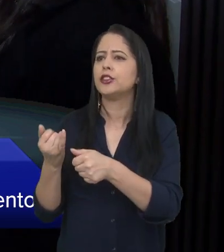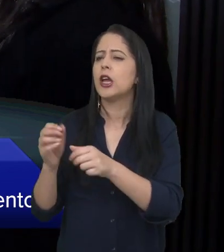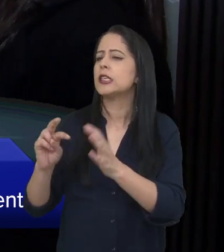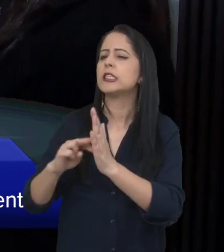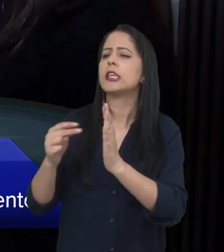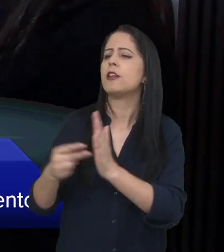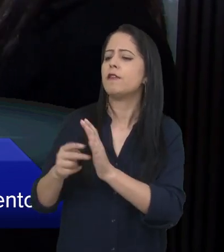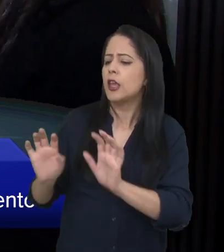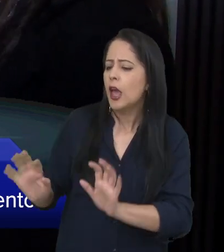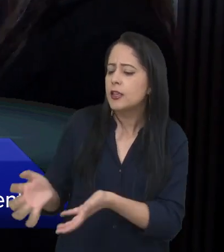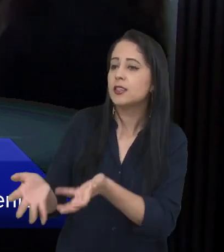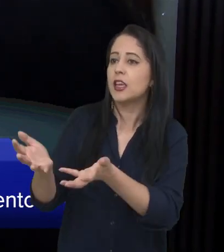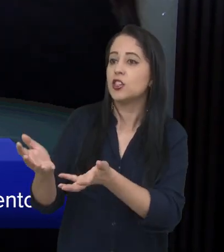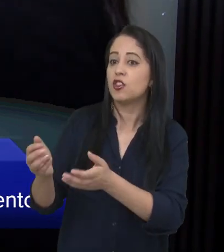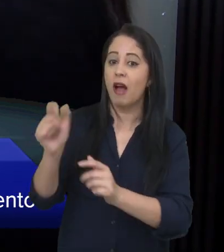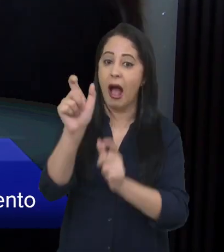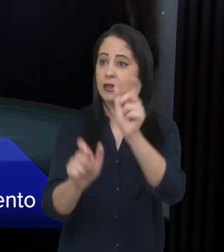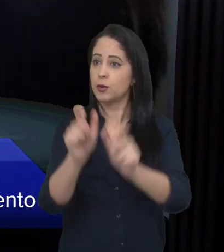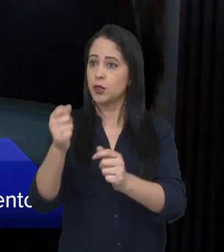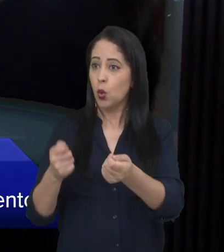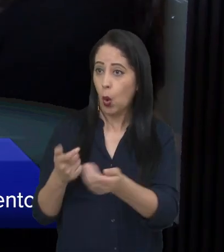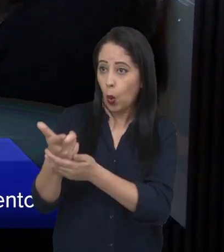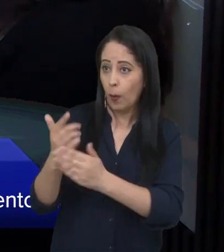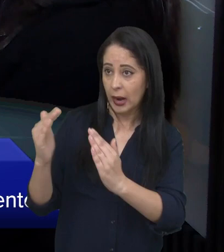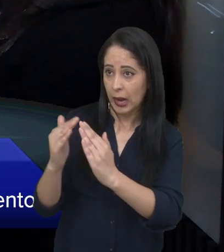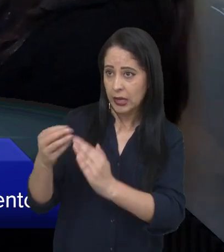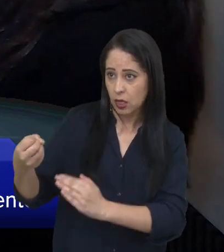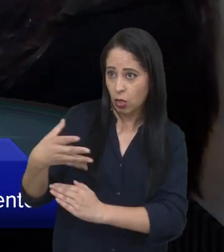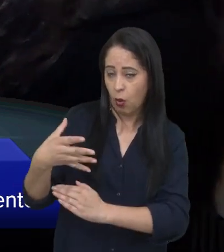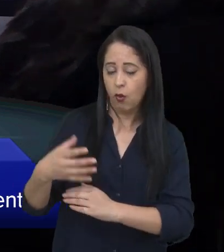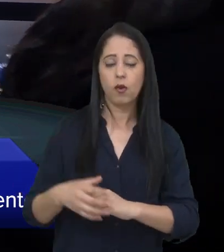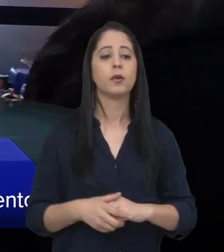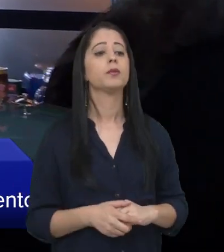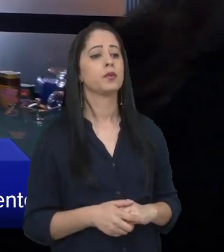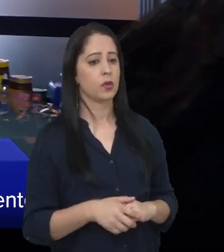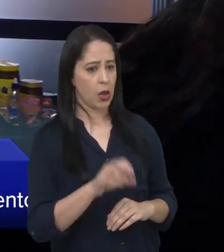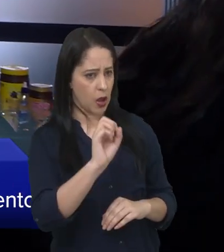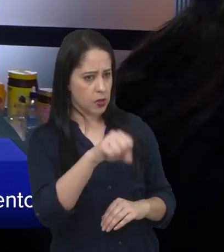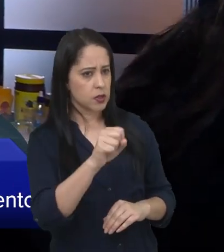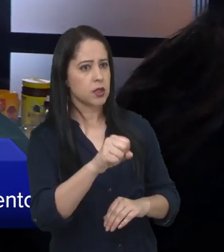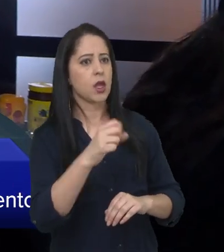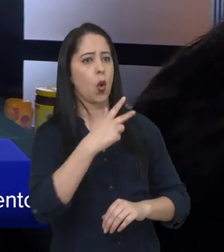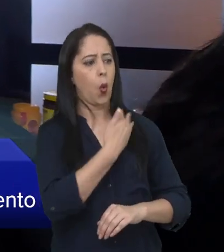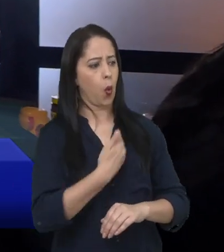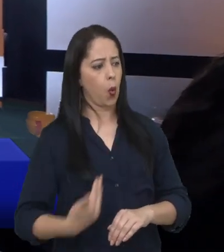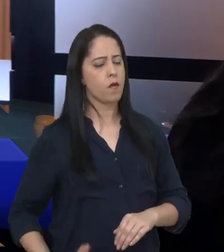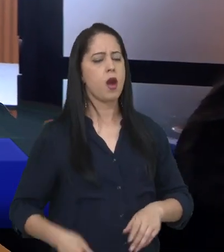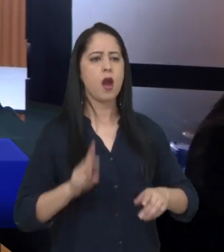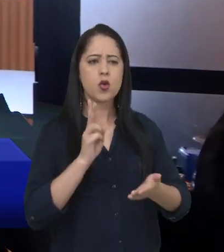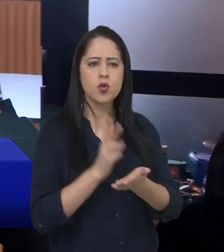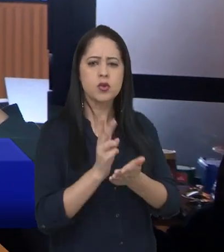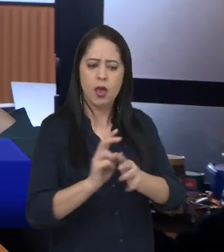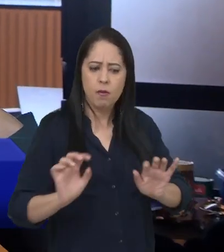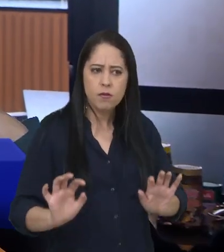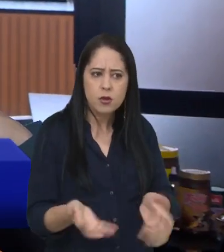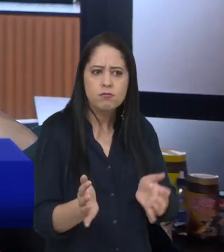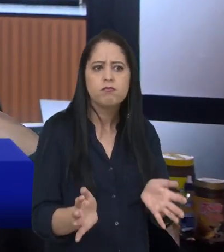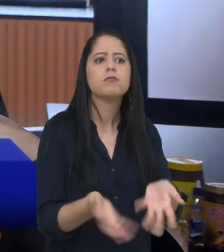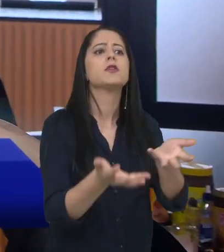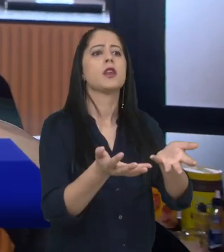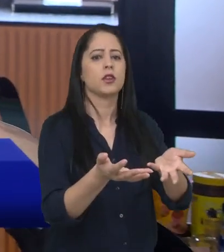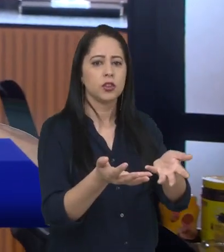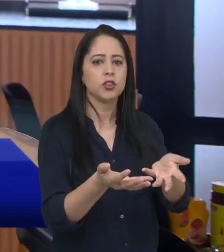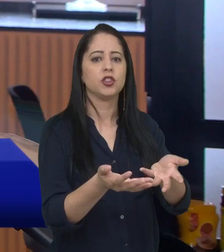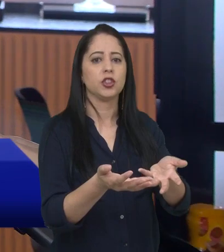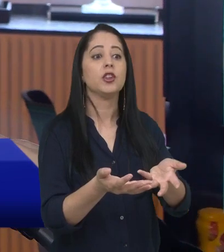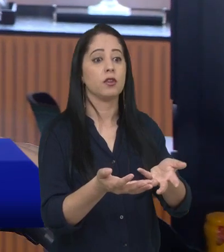fazer com que as pessoas comprem de incentivar se o governo sempre esse mercado imobiliário né que é de que atrativo para